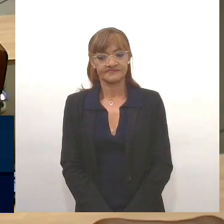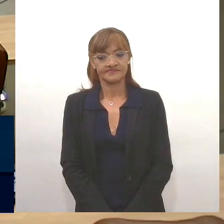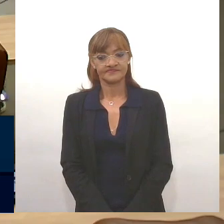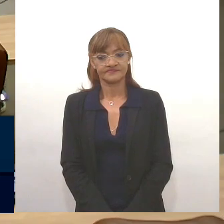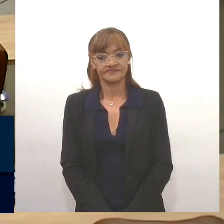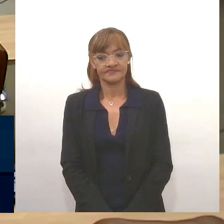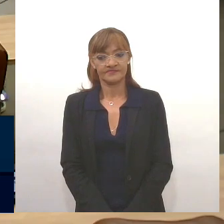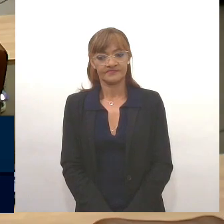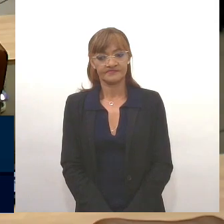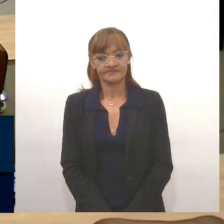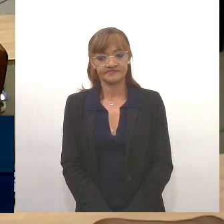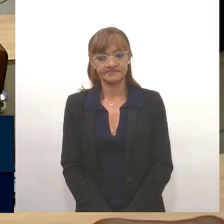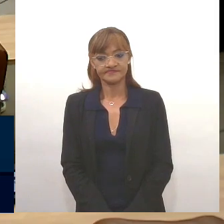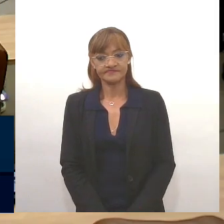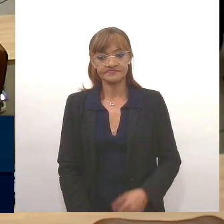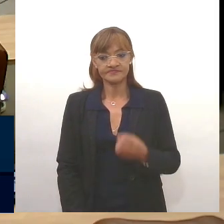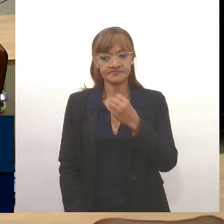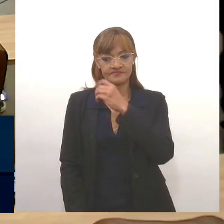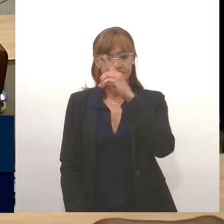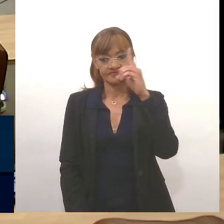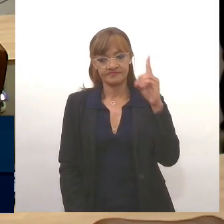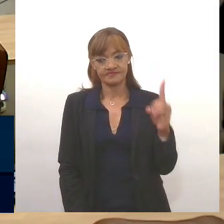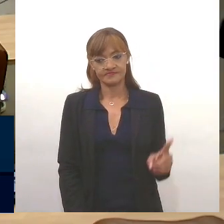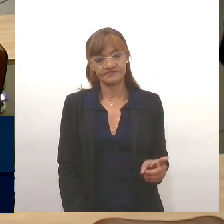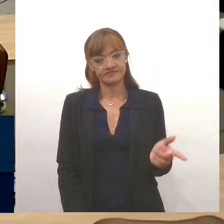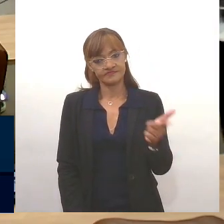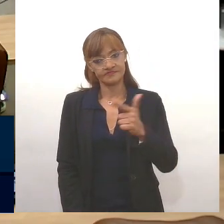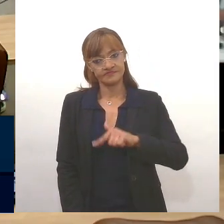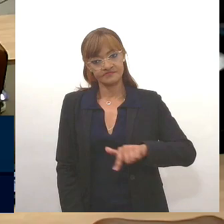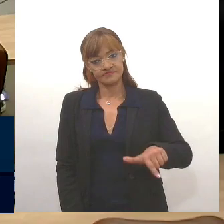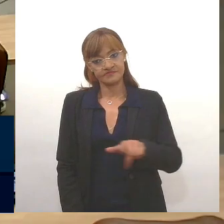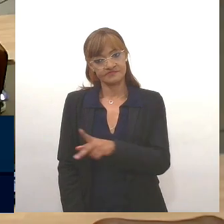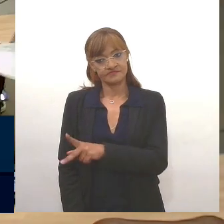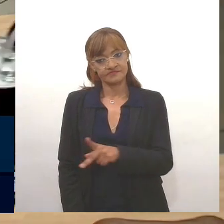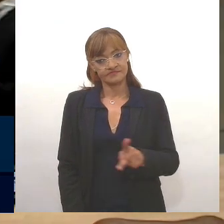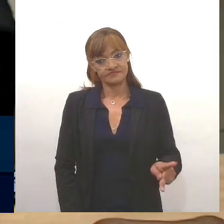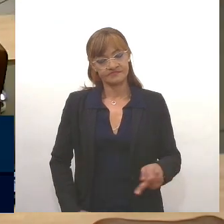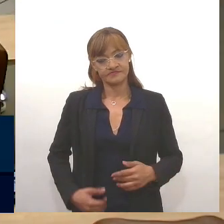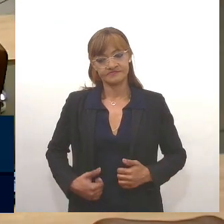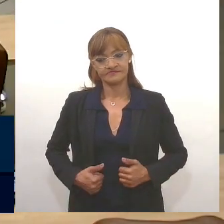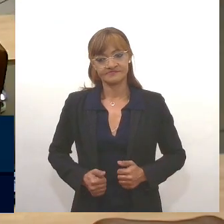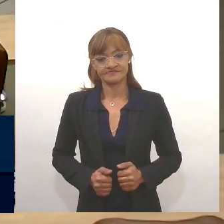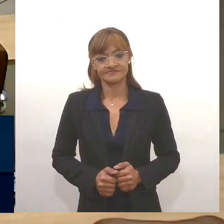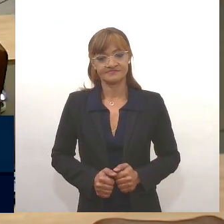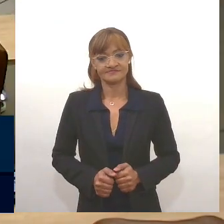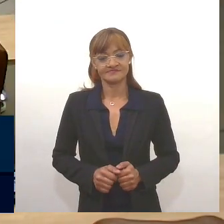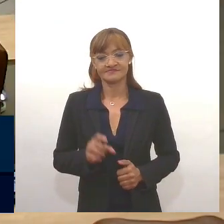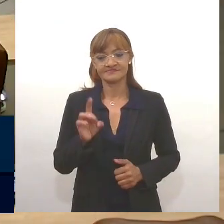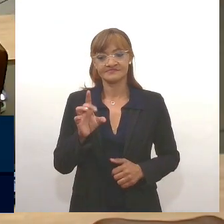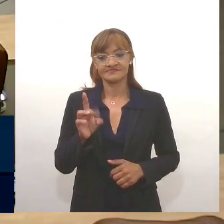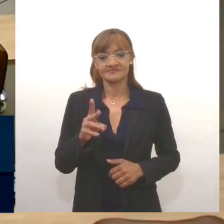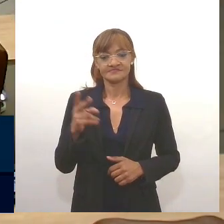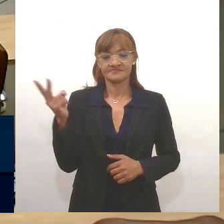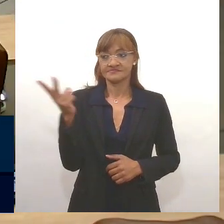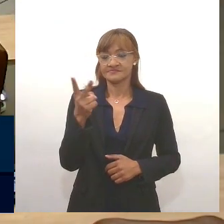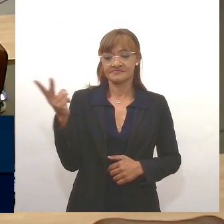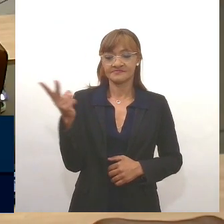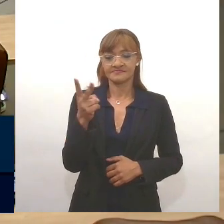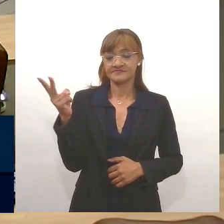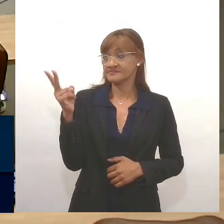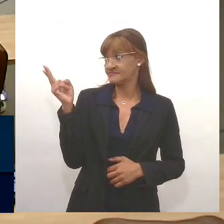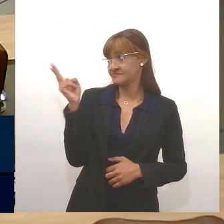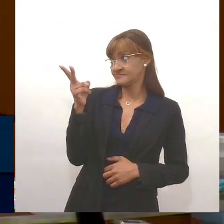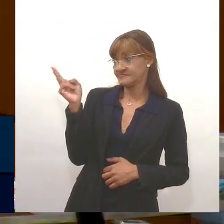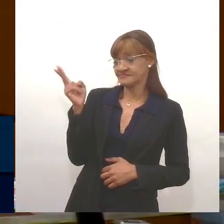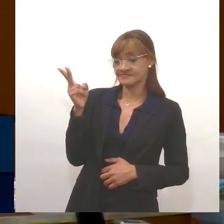Bom dia novamente Presidente ó vou falar somente pro senhor e pro Garibalde hoje